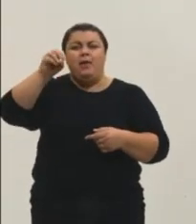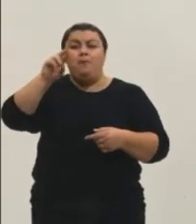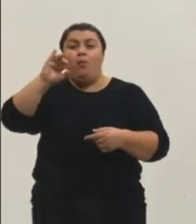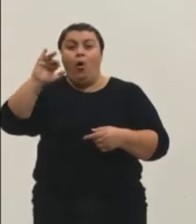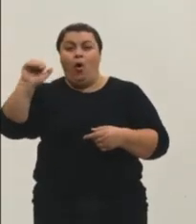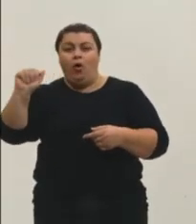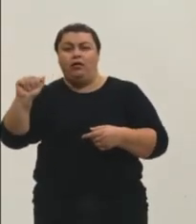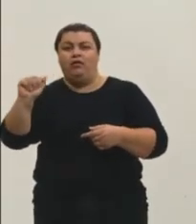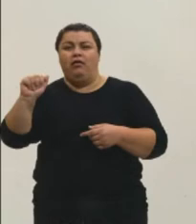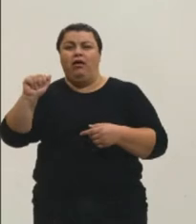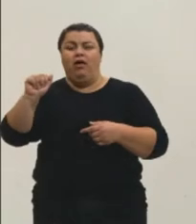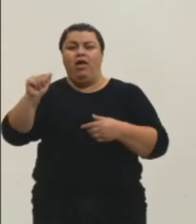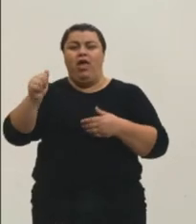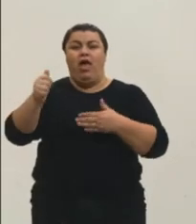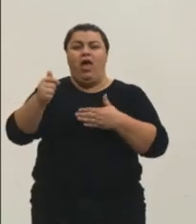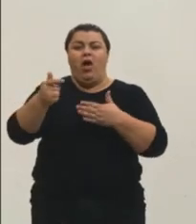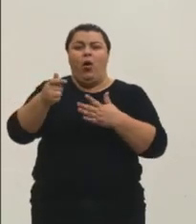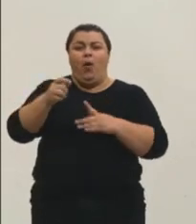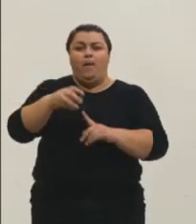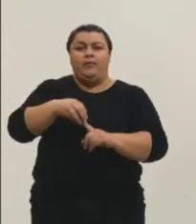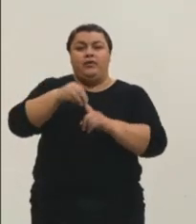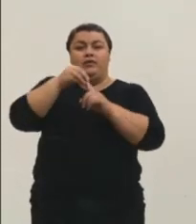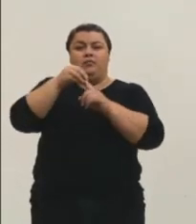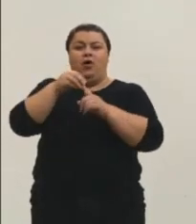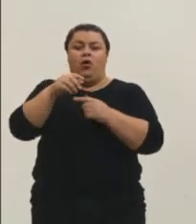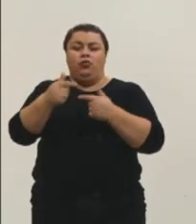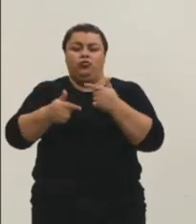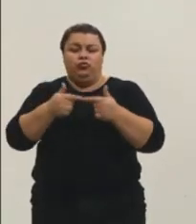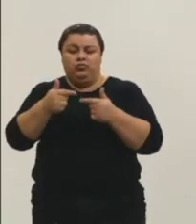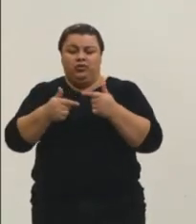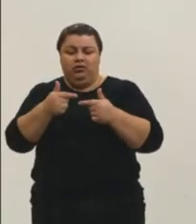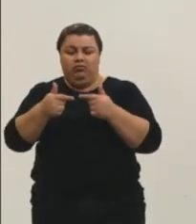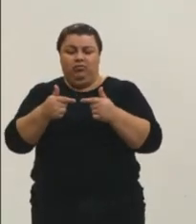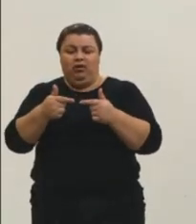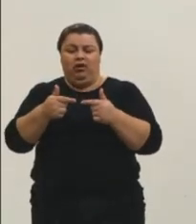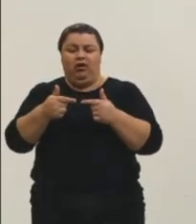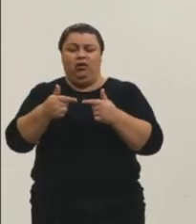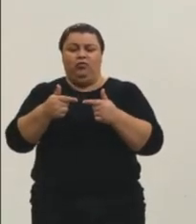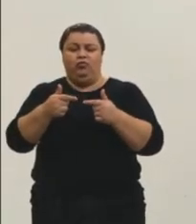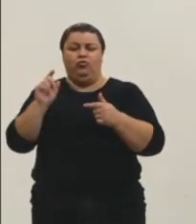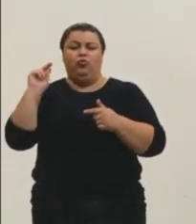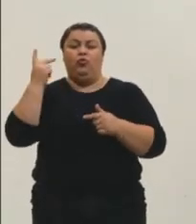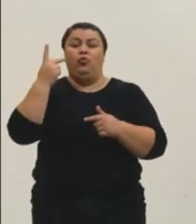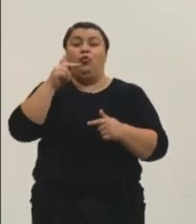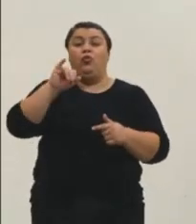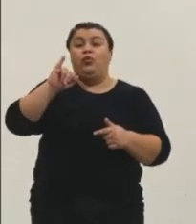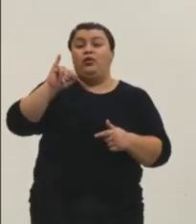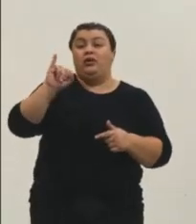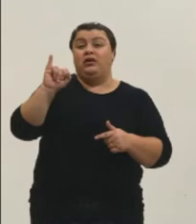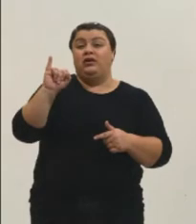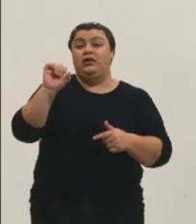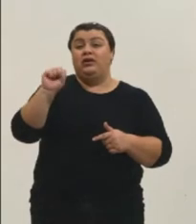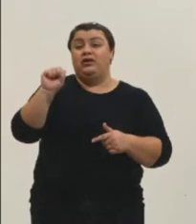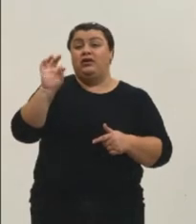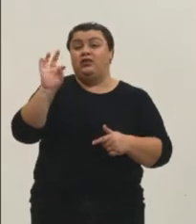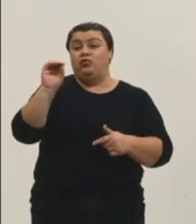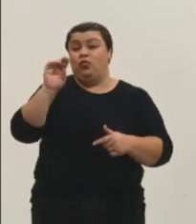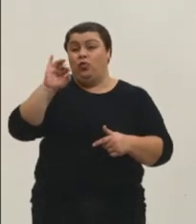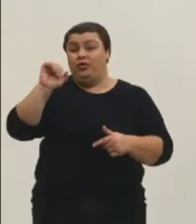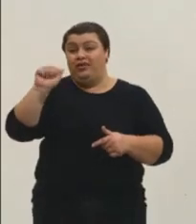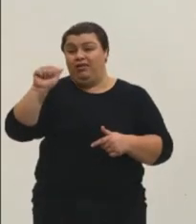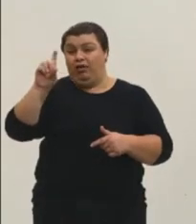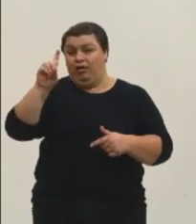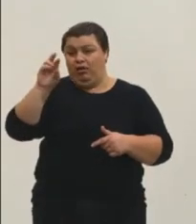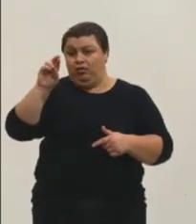do trabalho do Historiador da história enquanto um conhecimento científico e se Vale da memória então